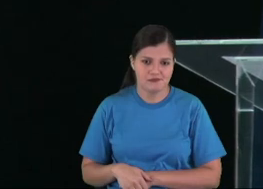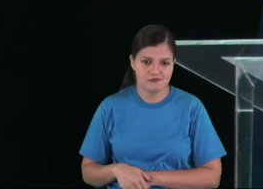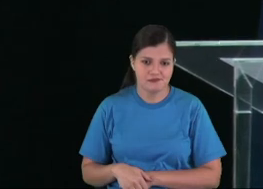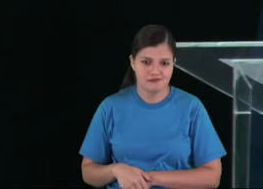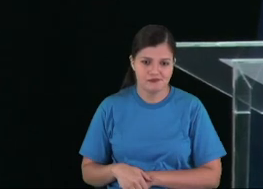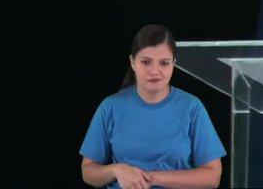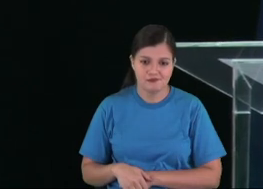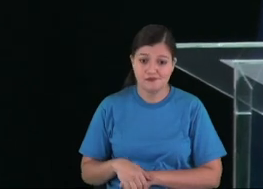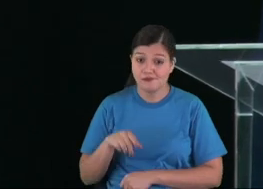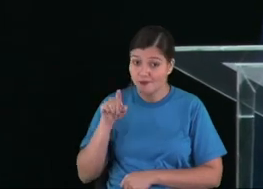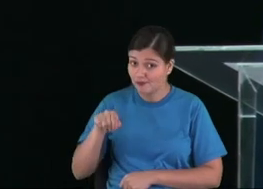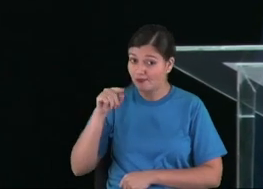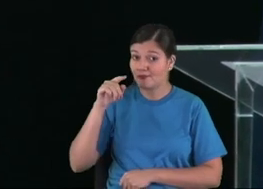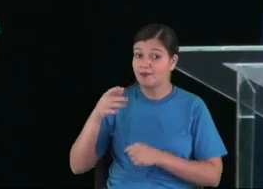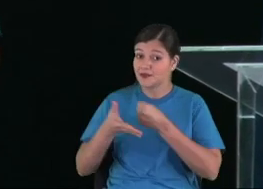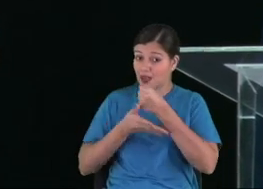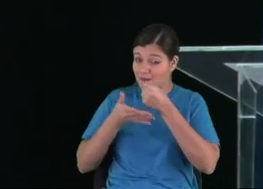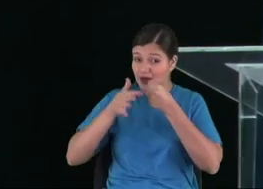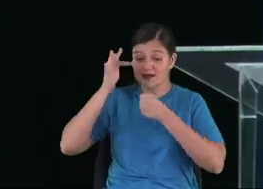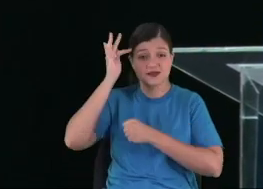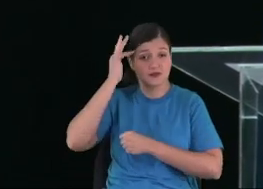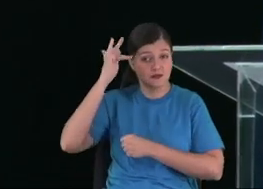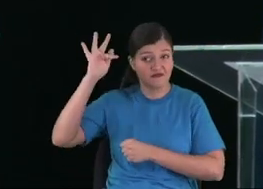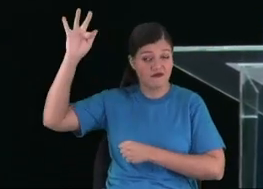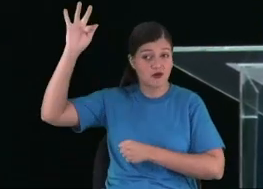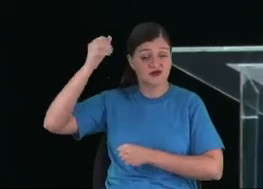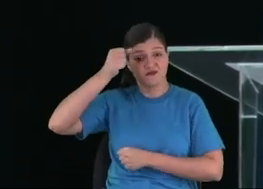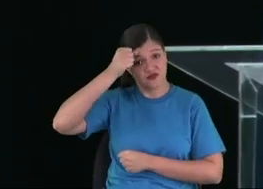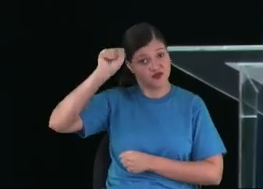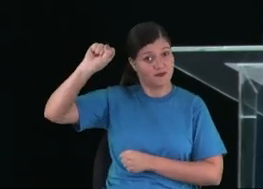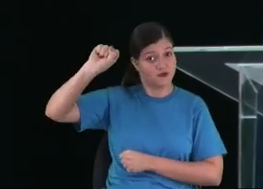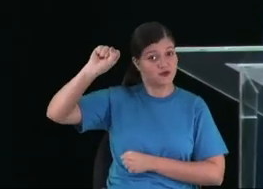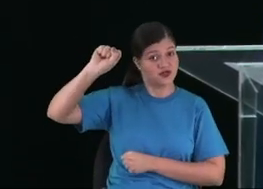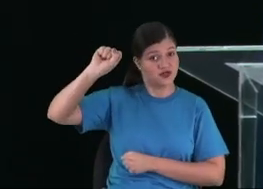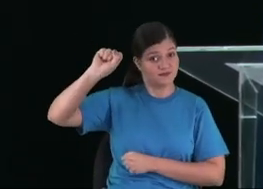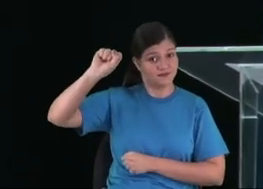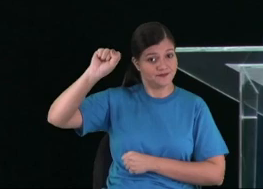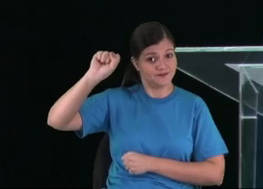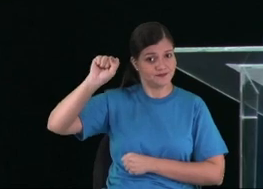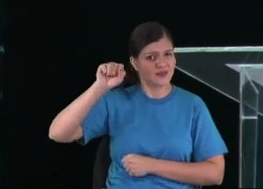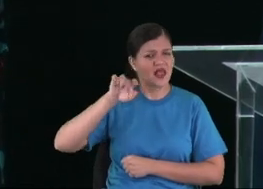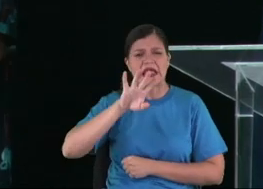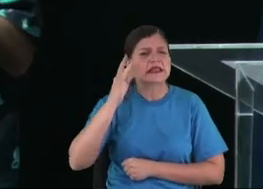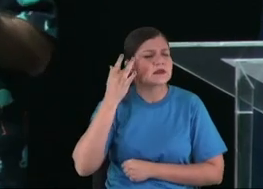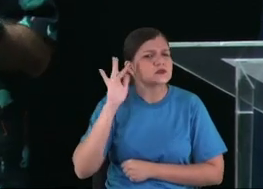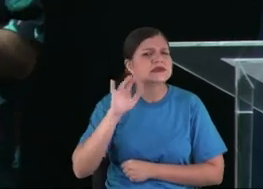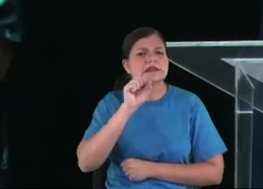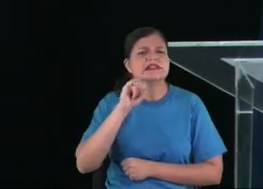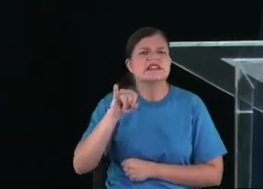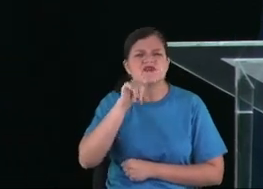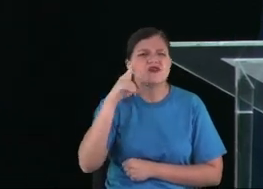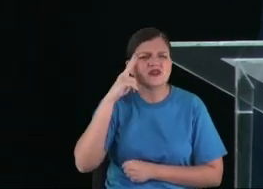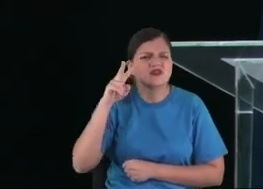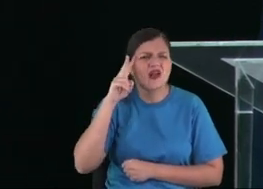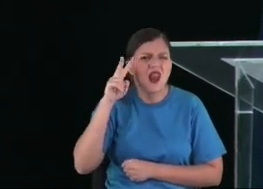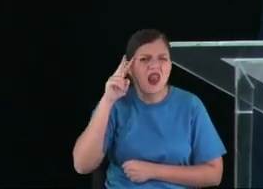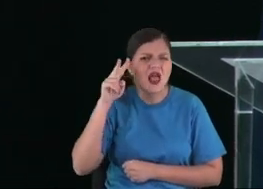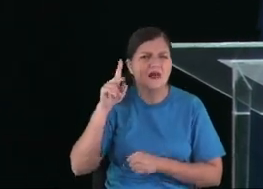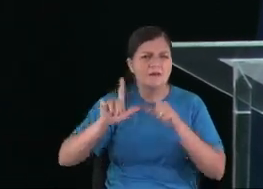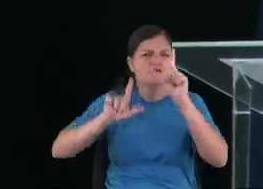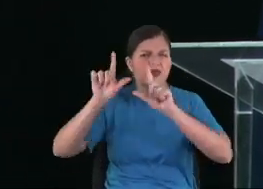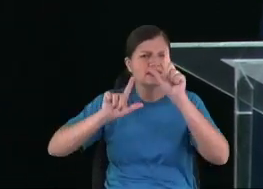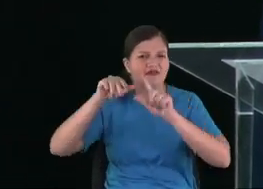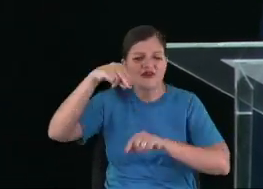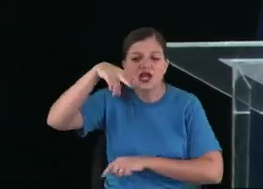Era uma filosofia de rebeldia. Na mesma época, não sei se vocês lembram as novelas, todas as novelas tinham